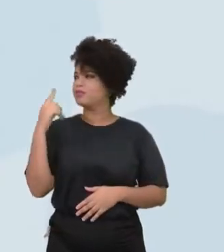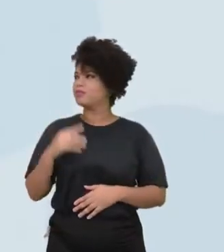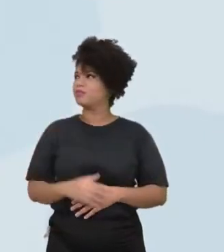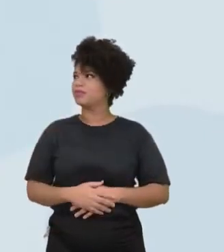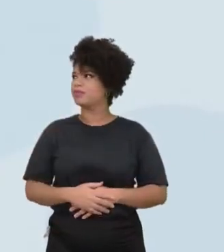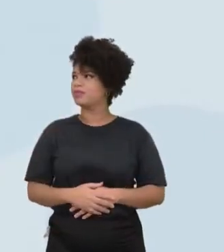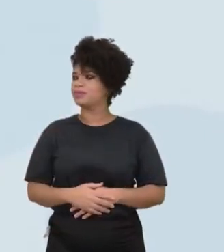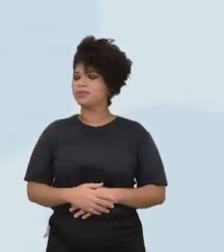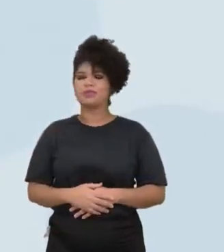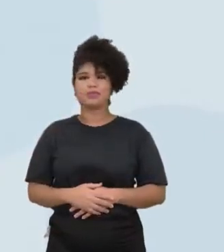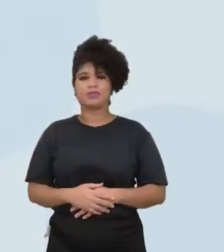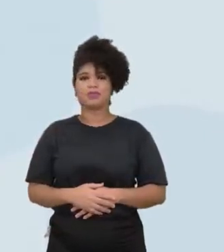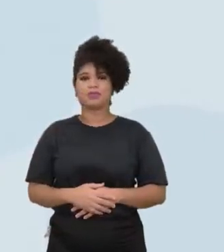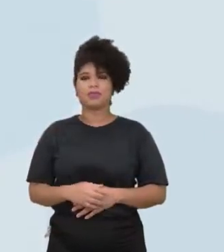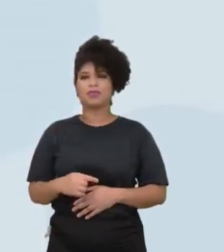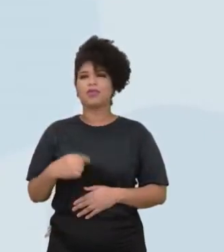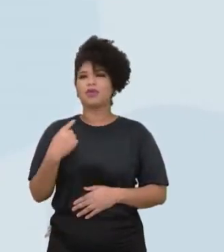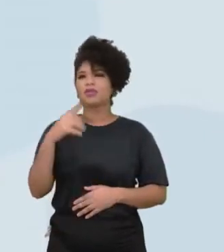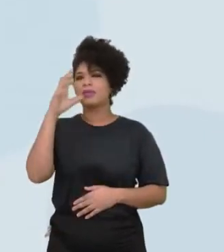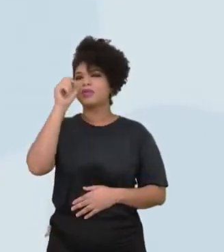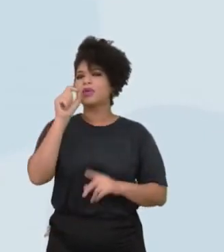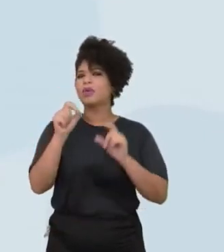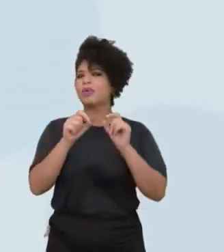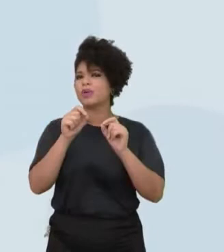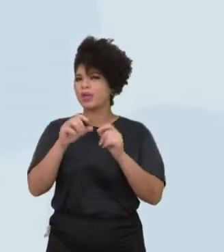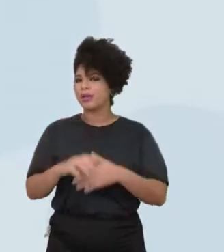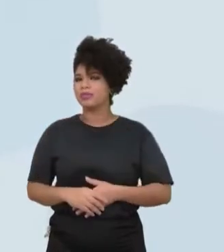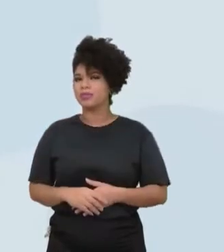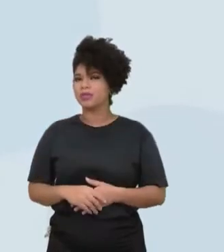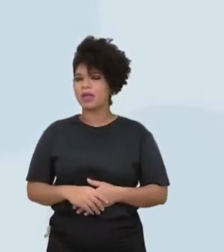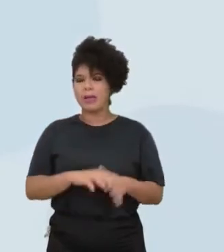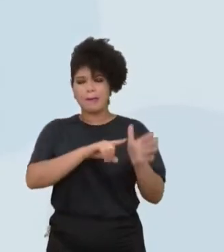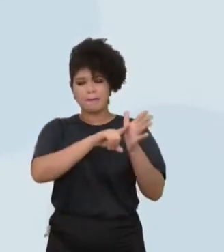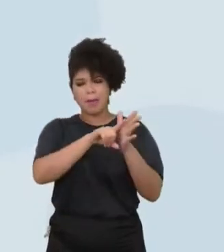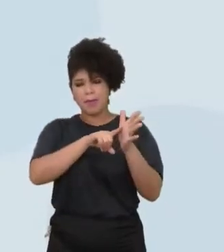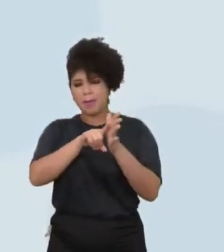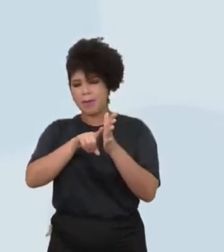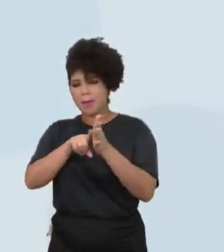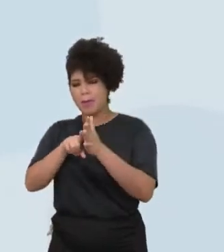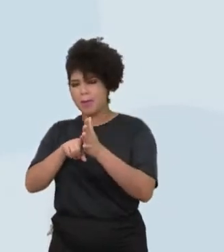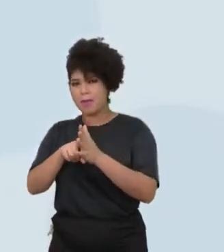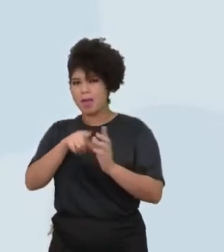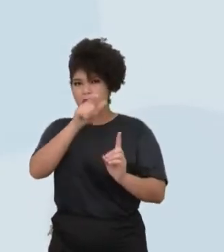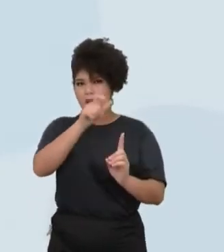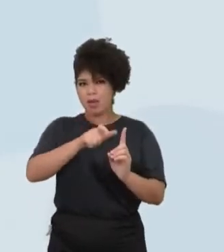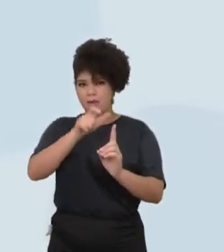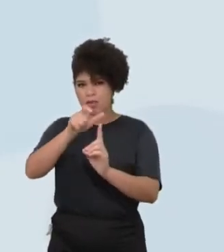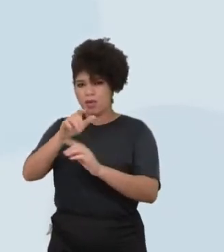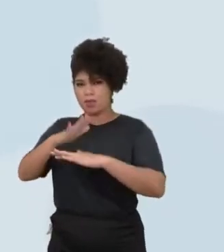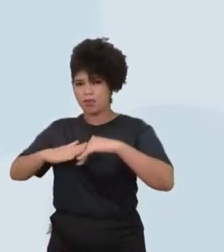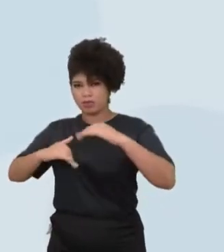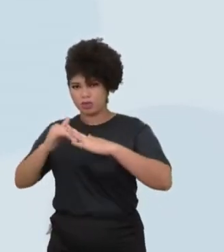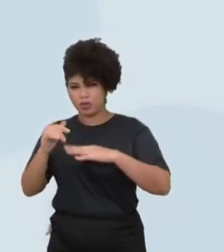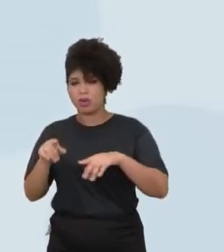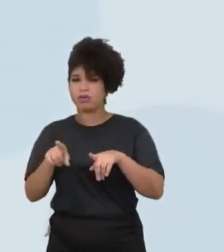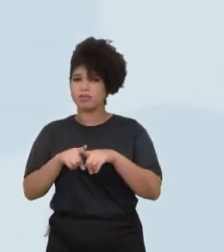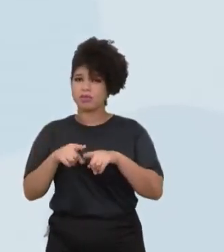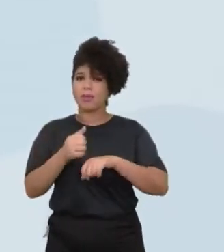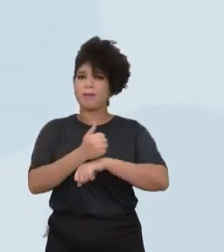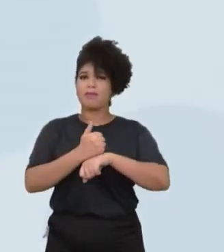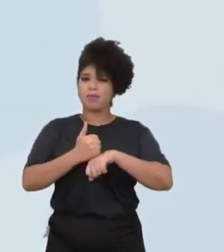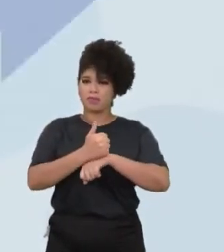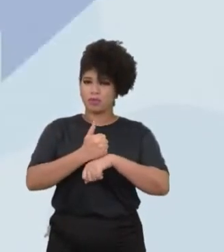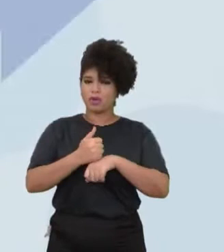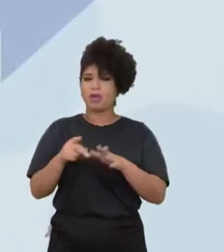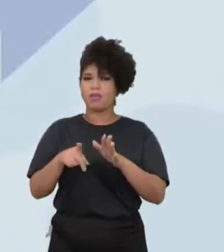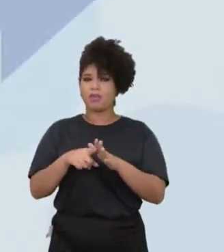aula de hoje. Olha só. Pesquisar profissionais e profissões diretamente ligados à linguagem da